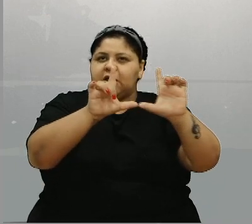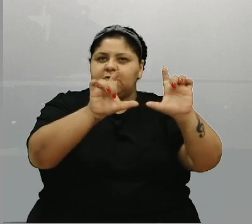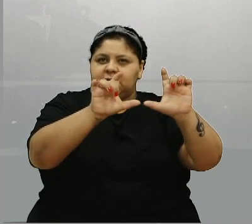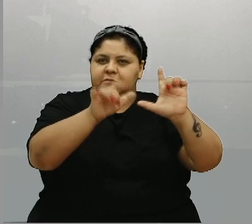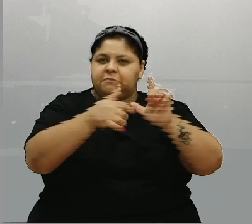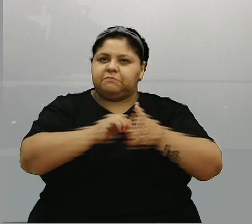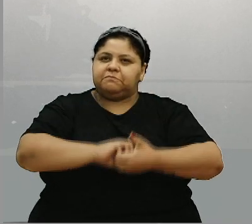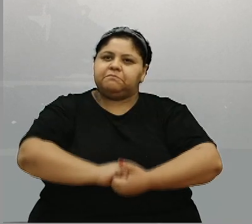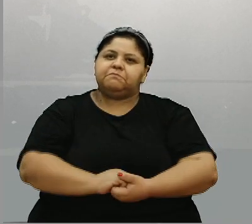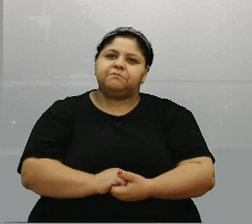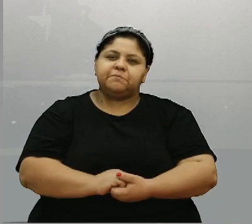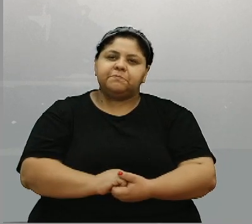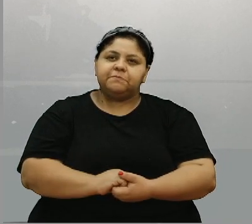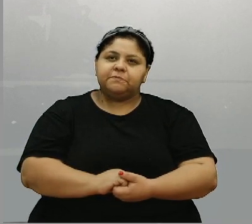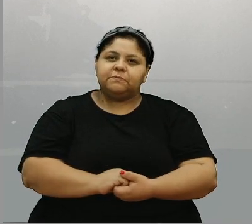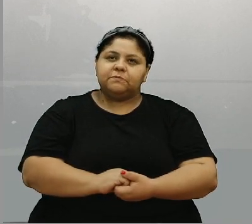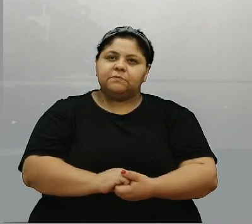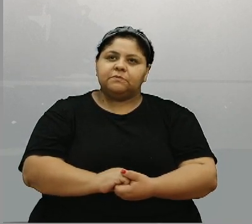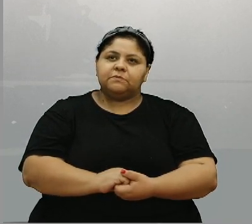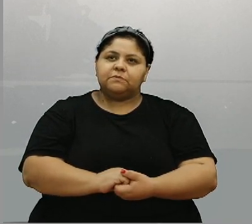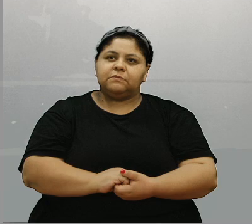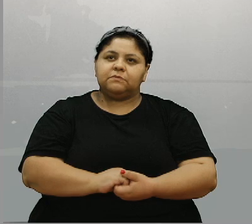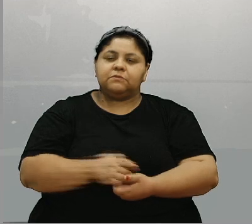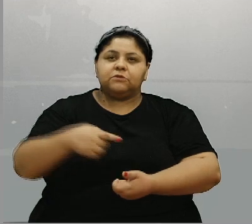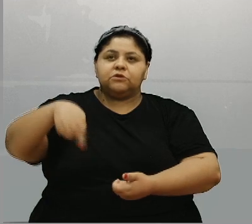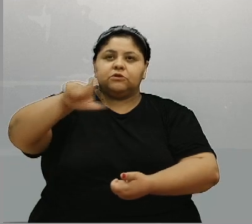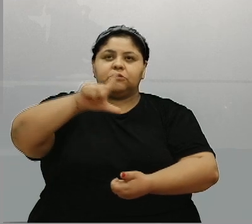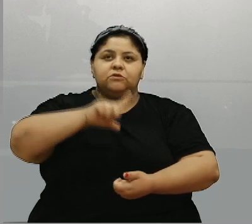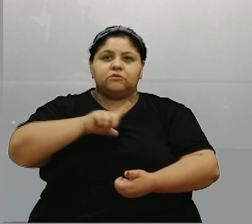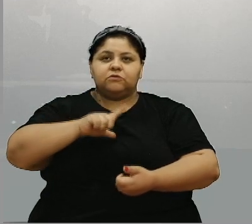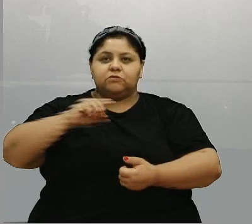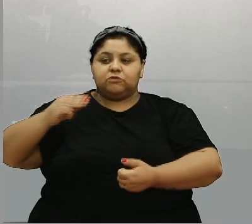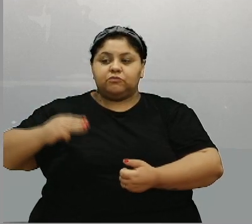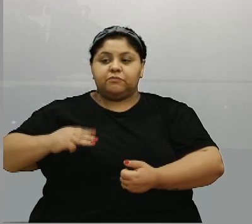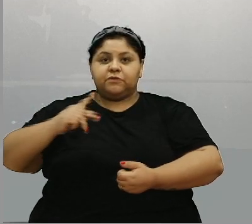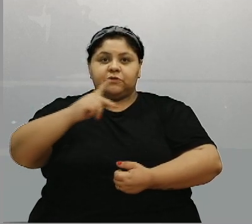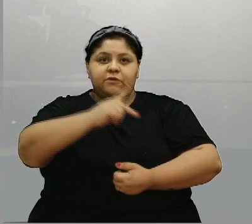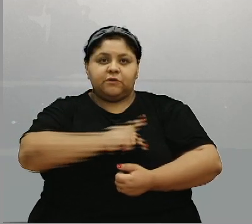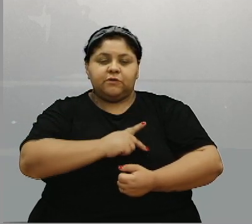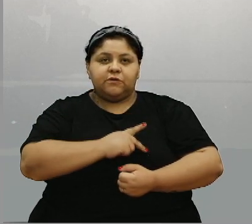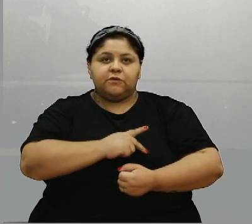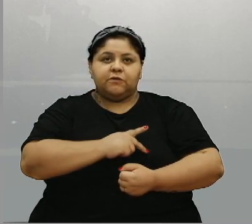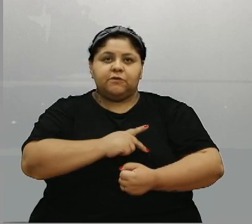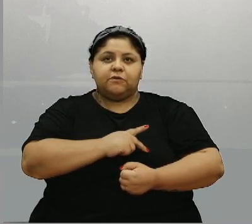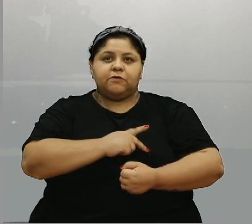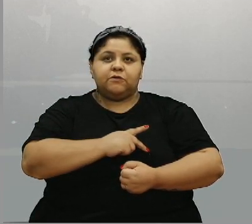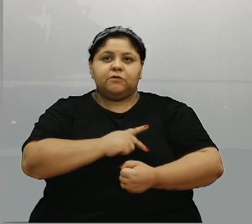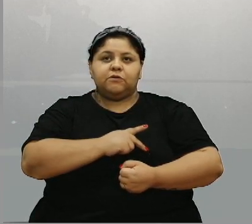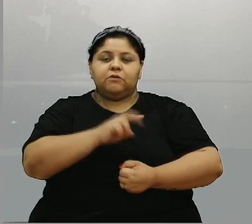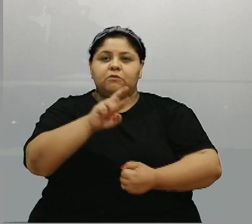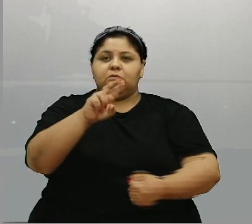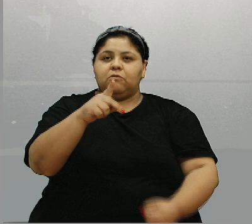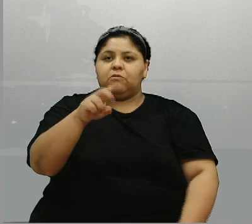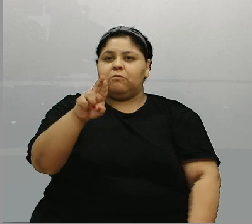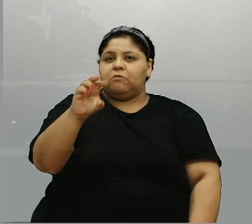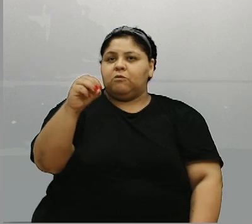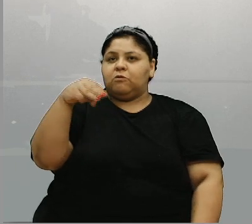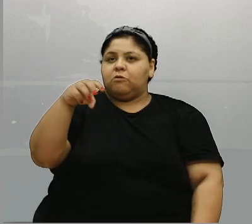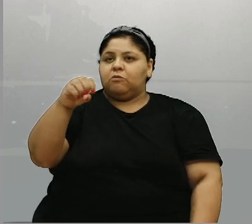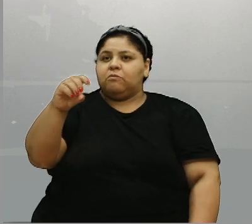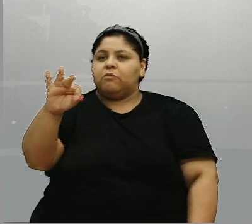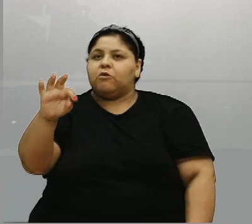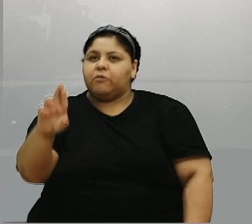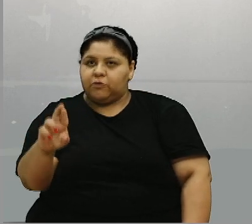para vocês. Nós estivemos, então, no Ministério Público com o promotor Adrio Gelati, né, em virtude